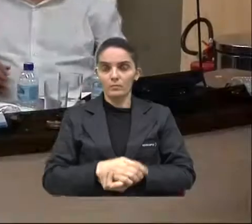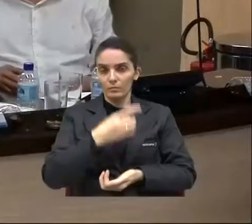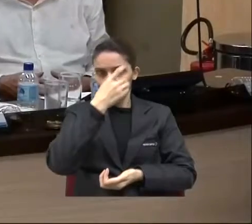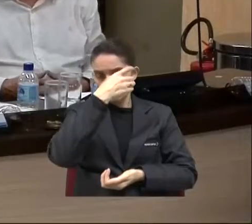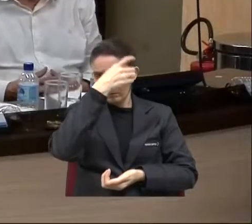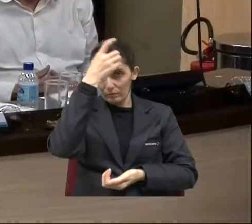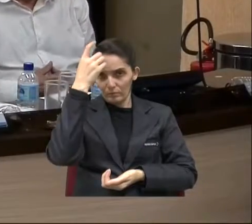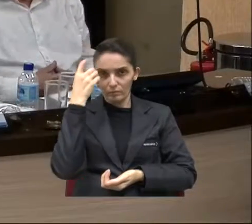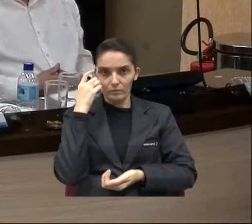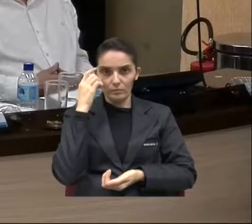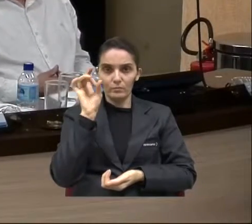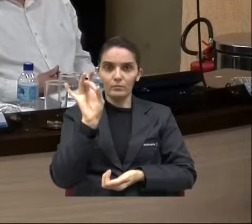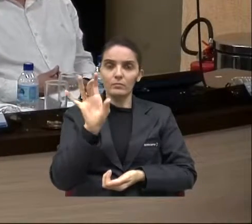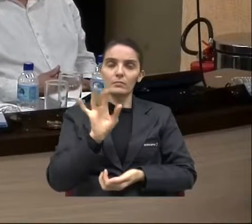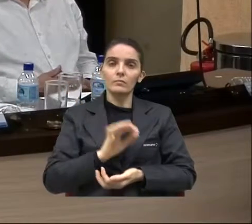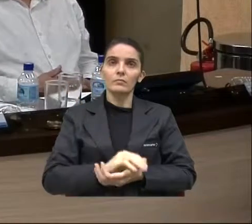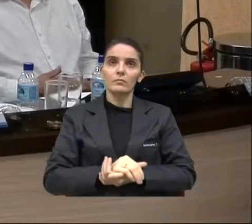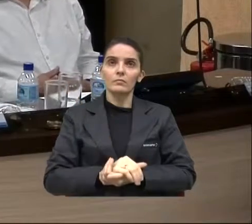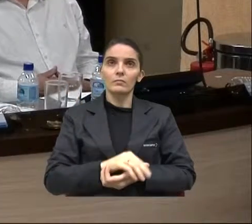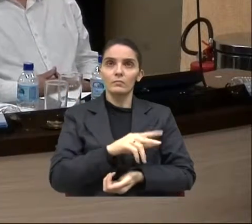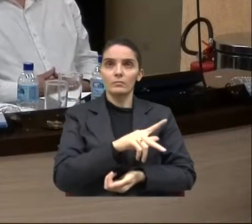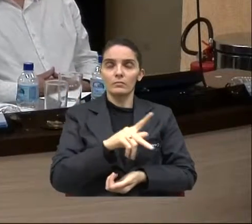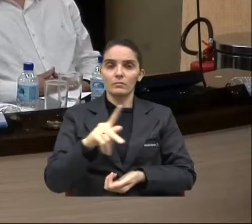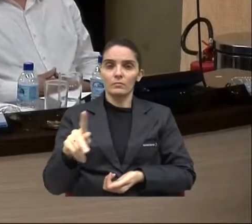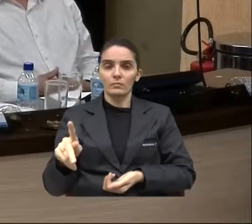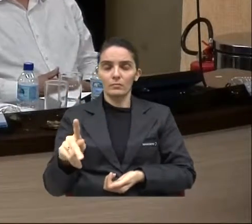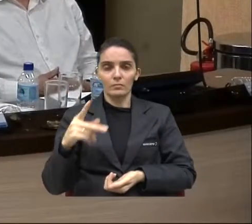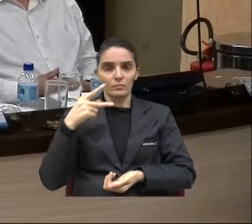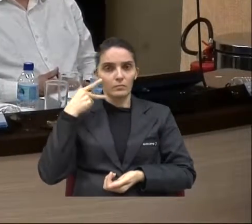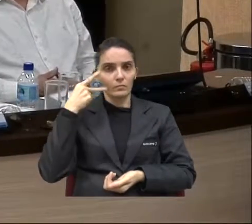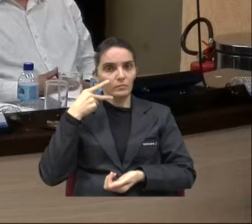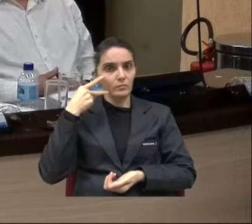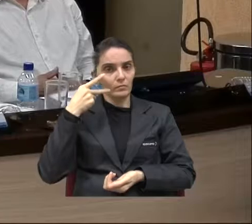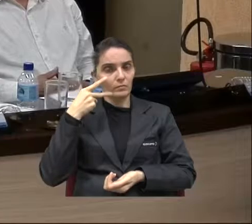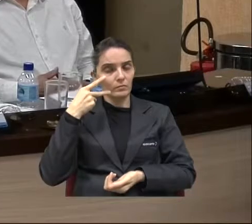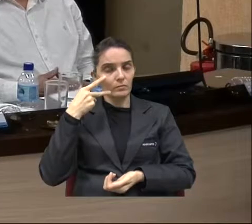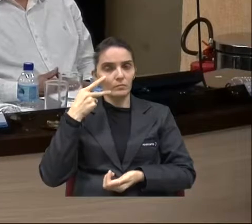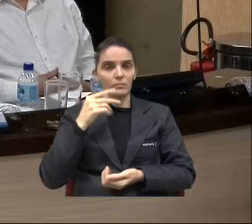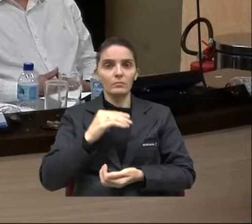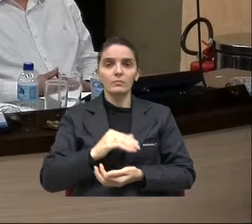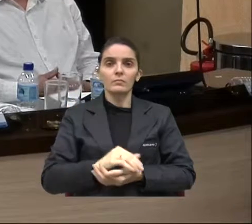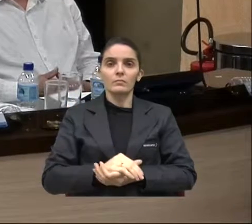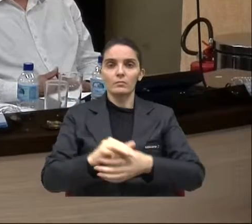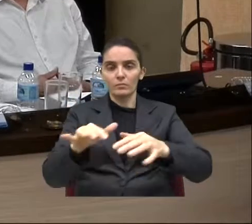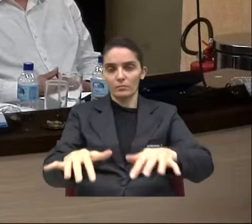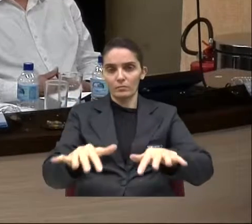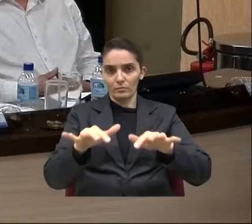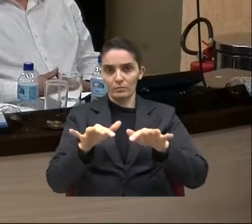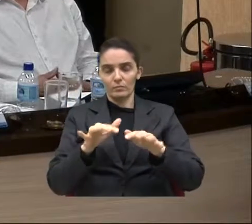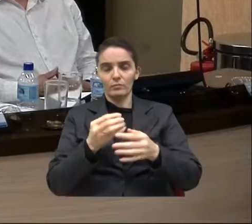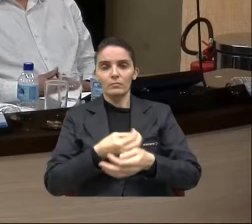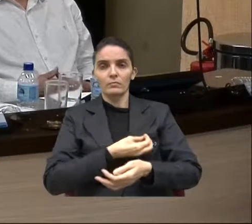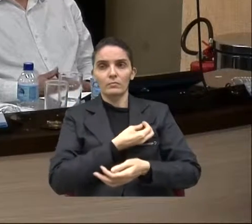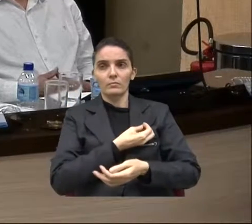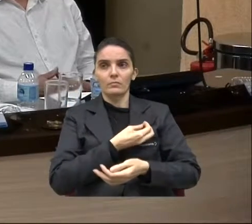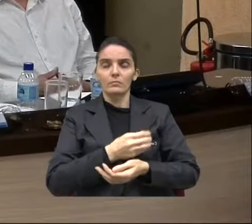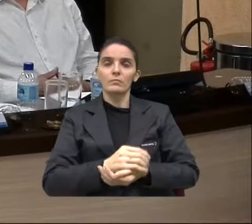Barbosa. Senhor presidente, nobres pares, público presente.